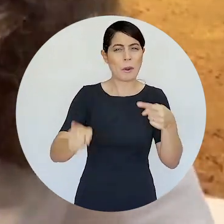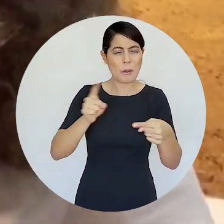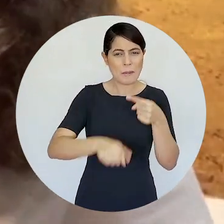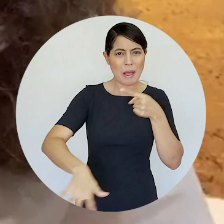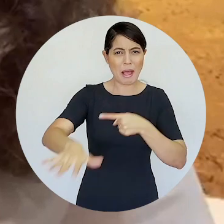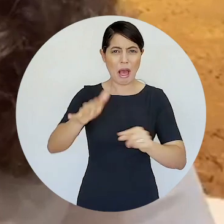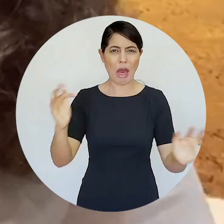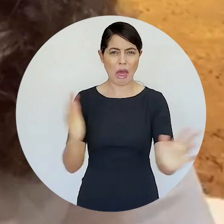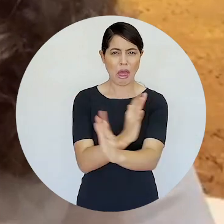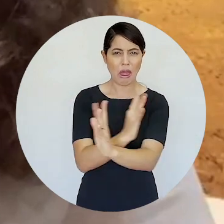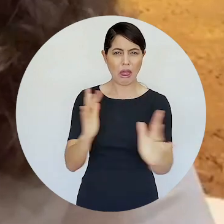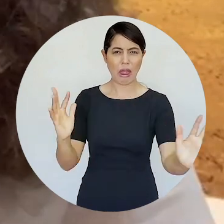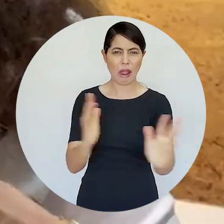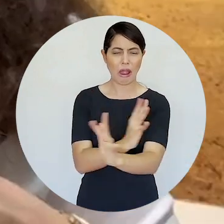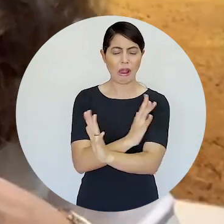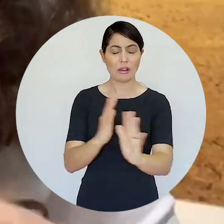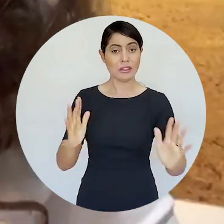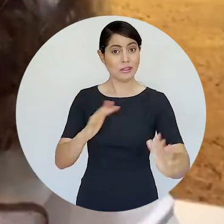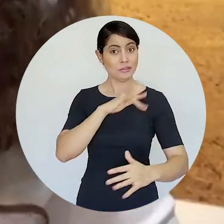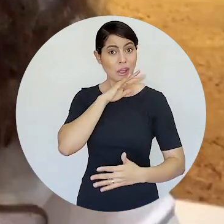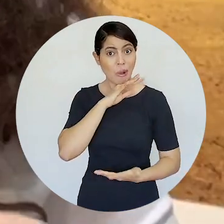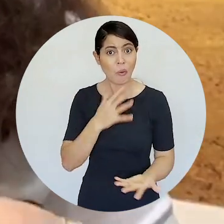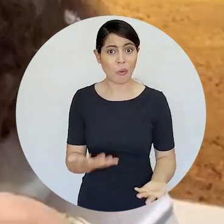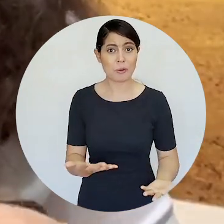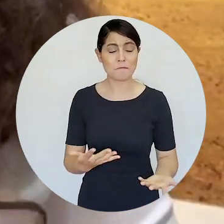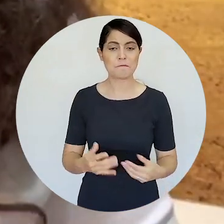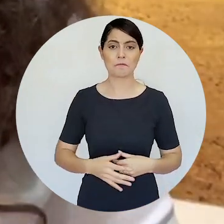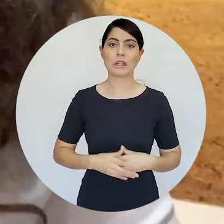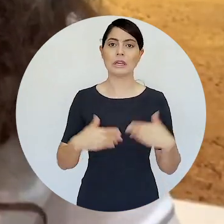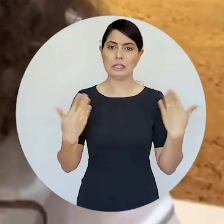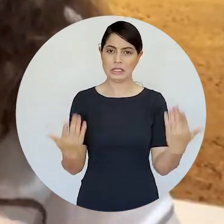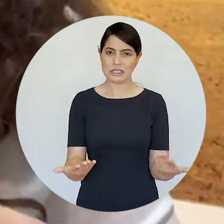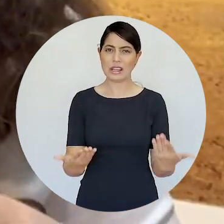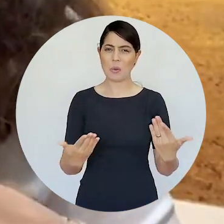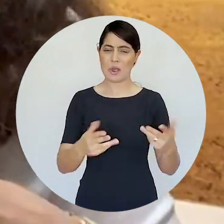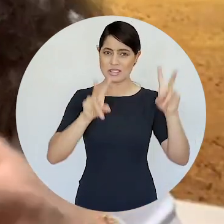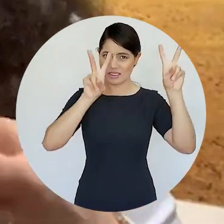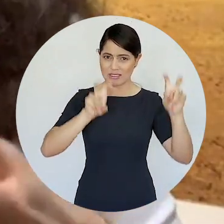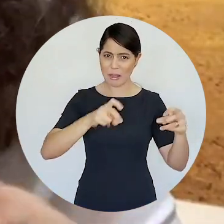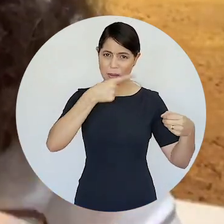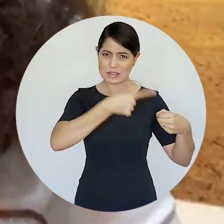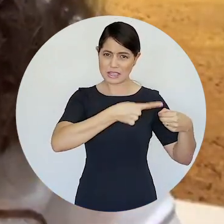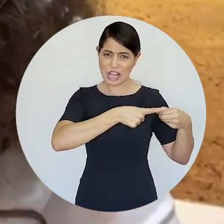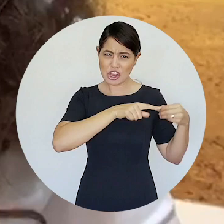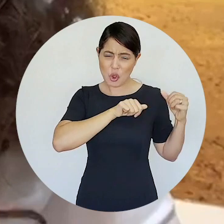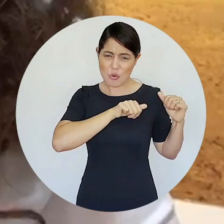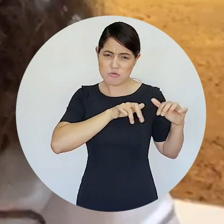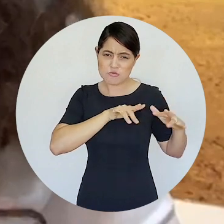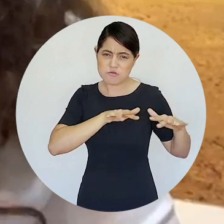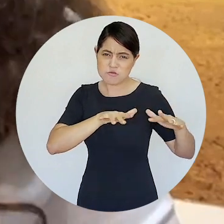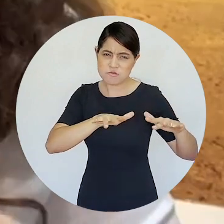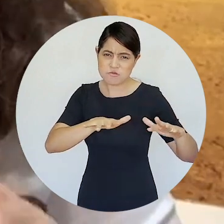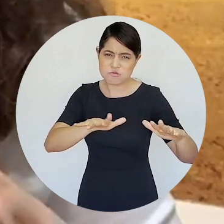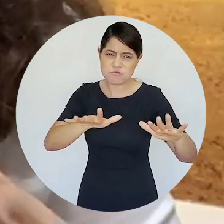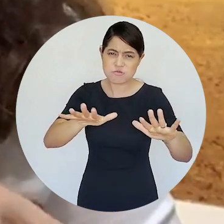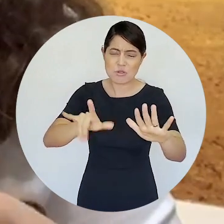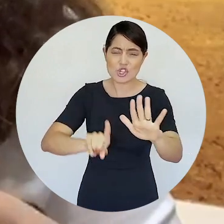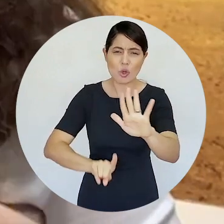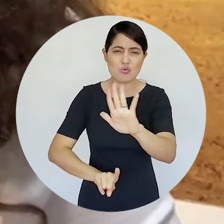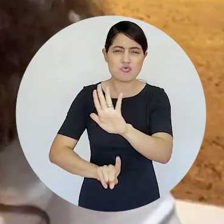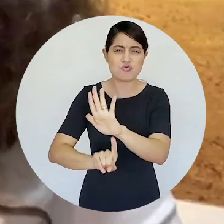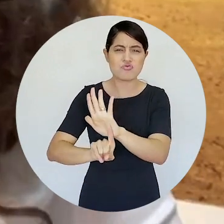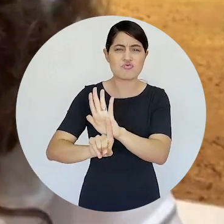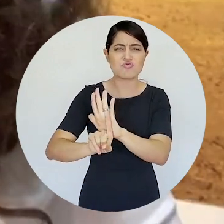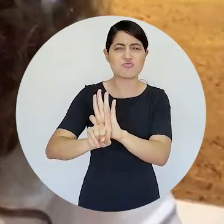no problema de mobilidade urbana. É um fato mundial a urbanização crescente,